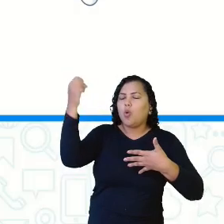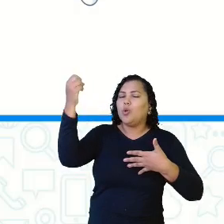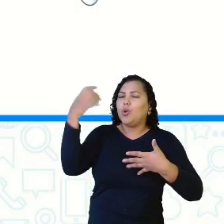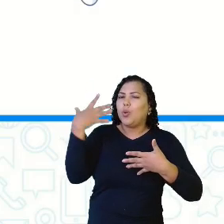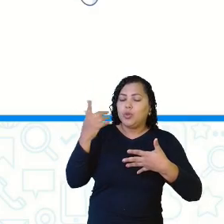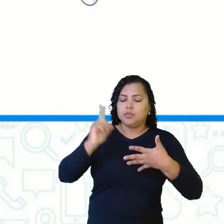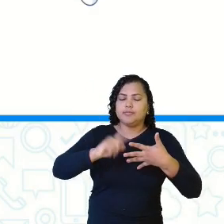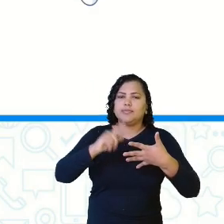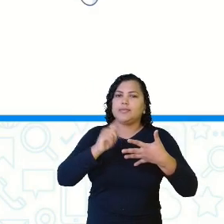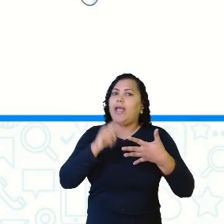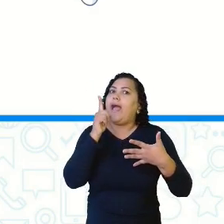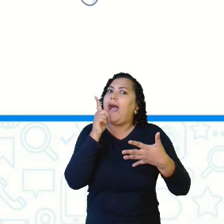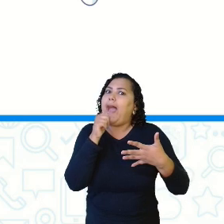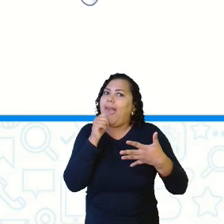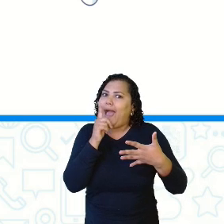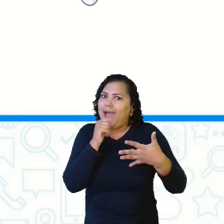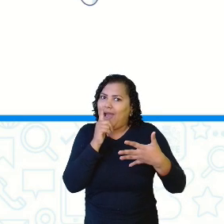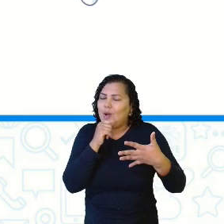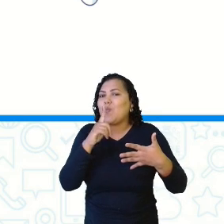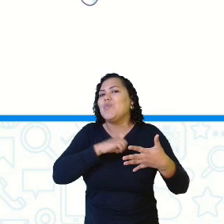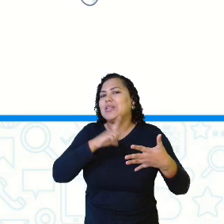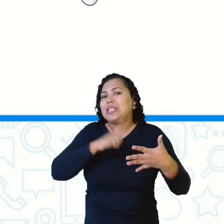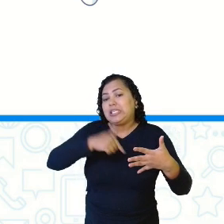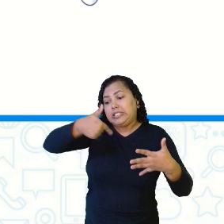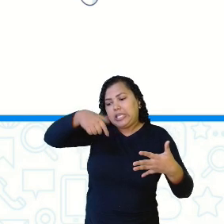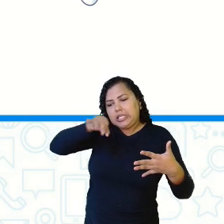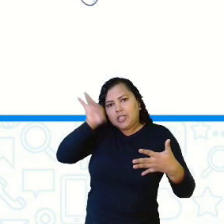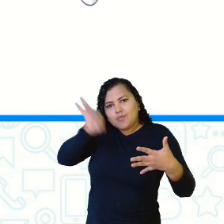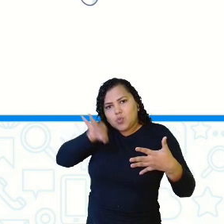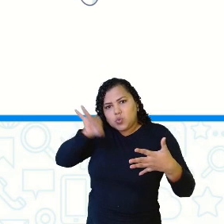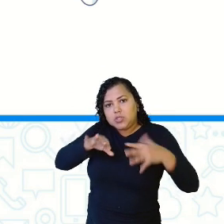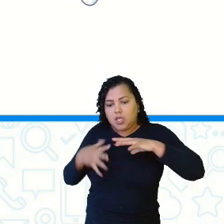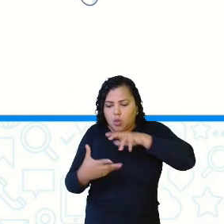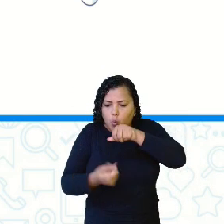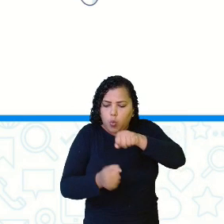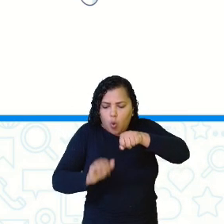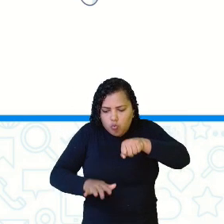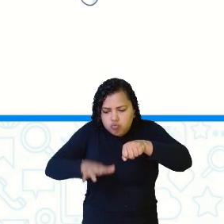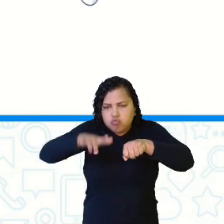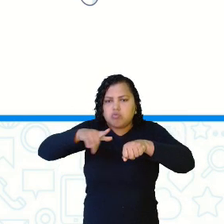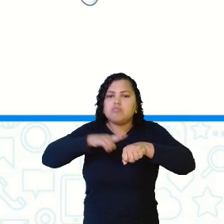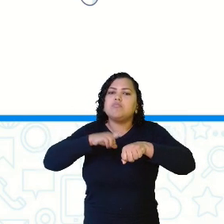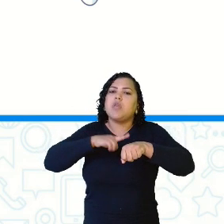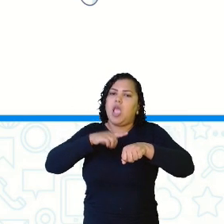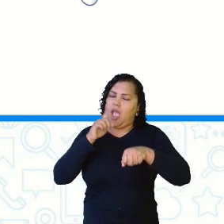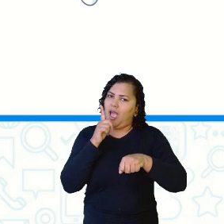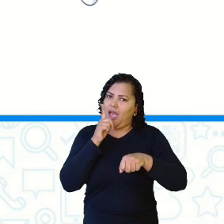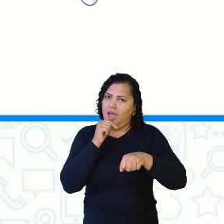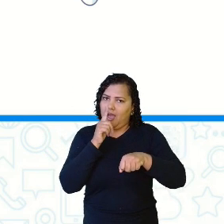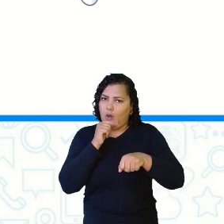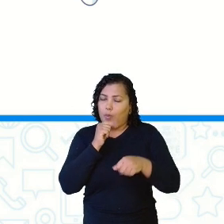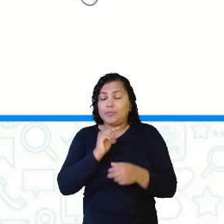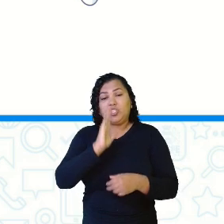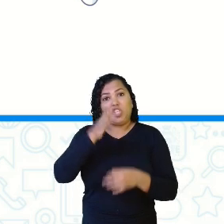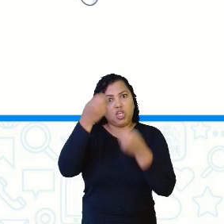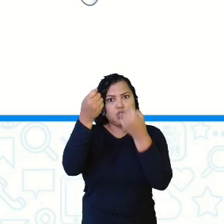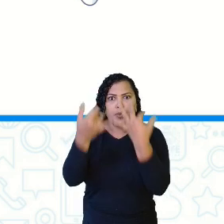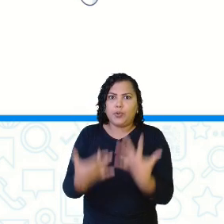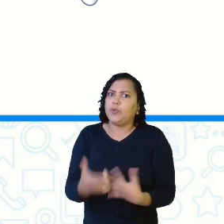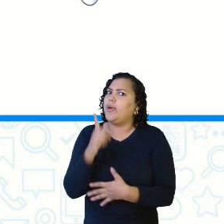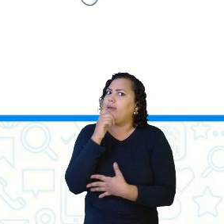água. 70% de sua superfície é coberto de água. E a gente já falou aqui em outra aula que a água